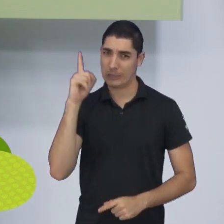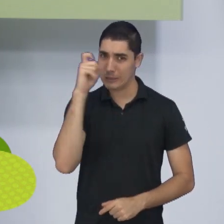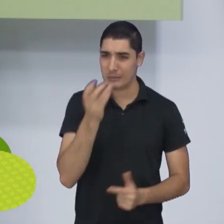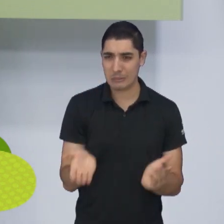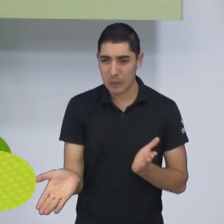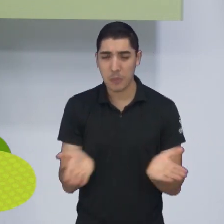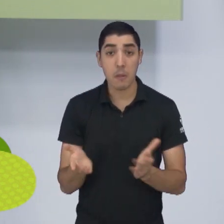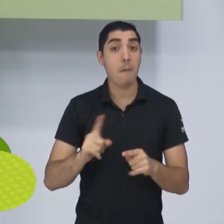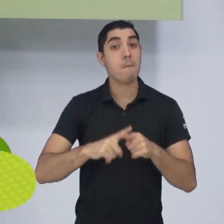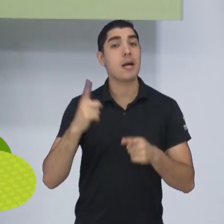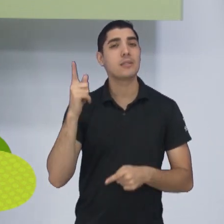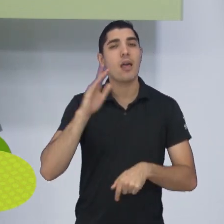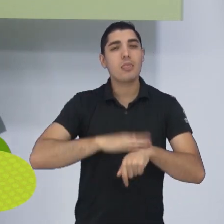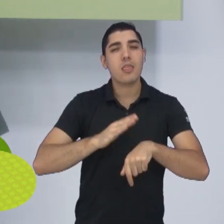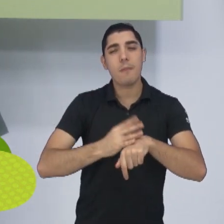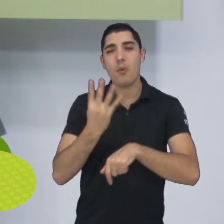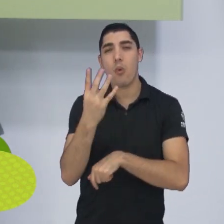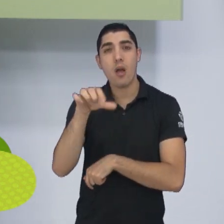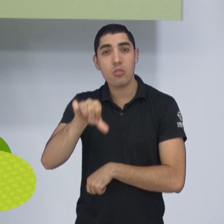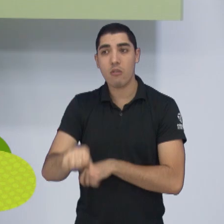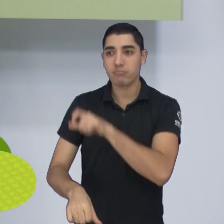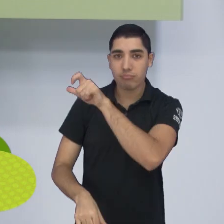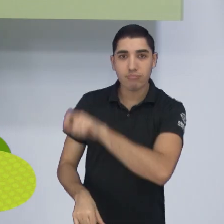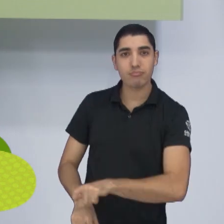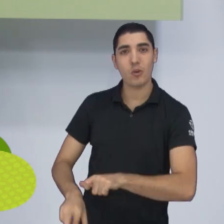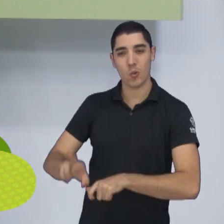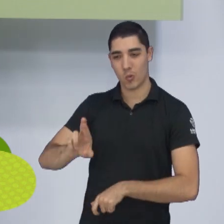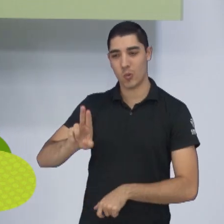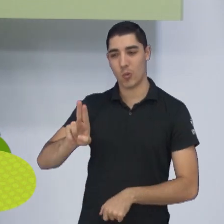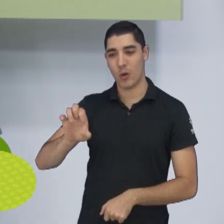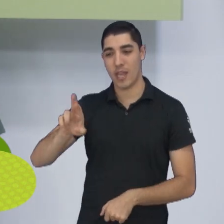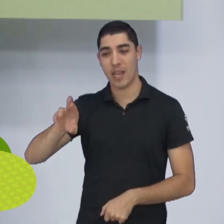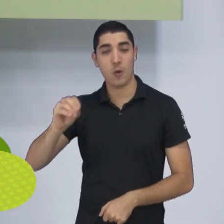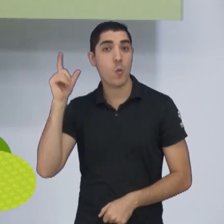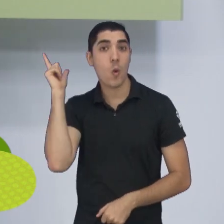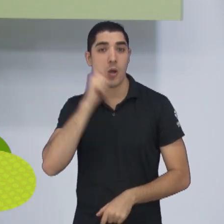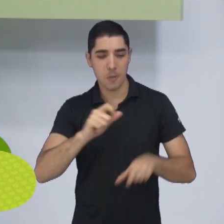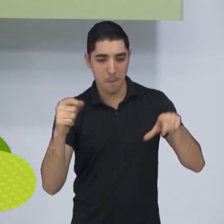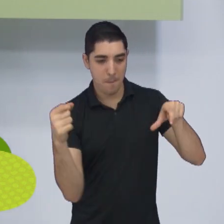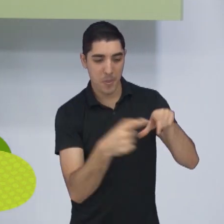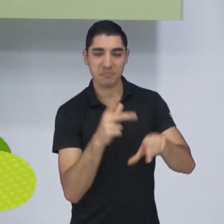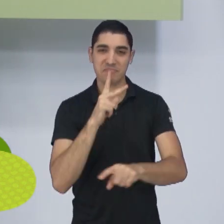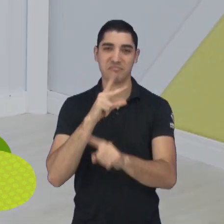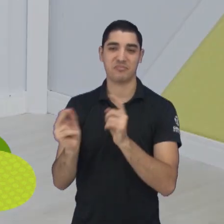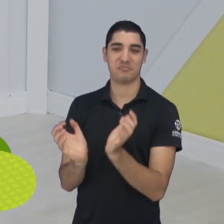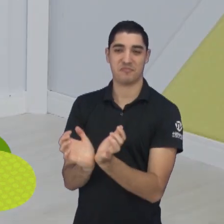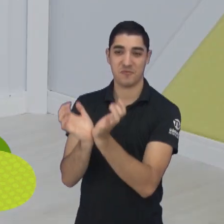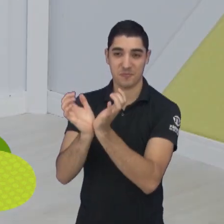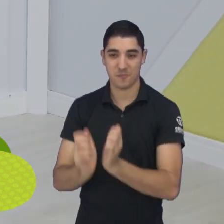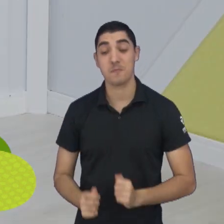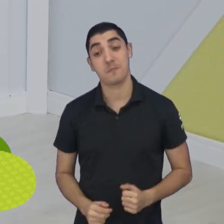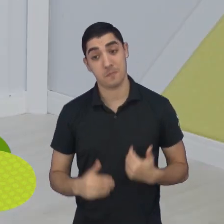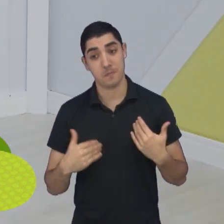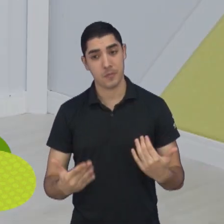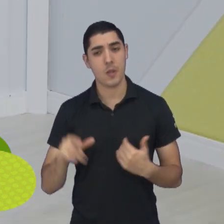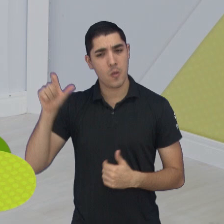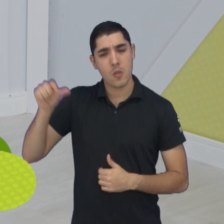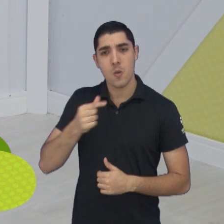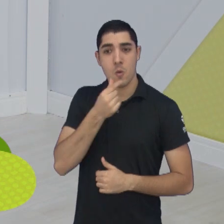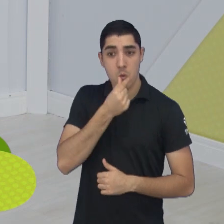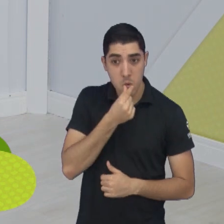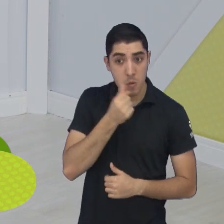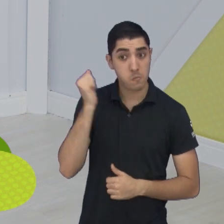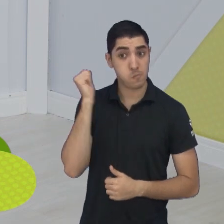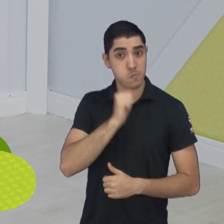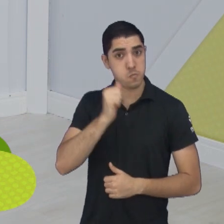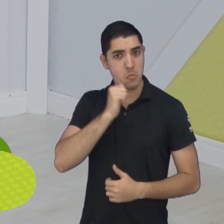no finalzinho, aos 49 do segundo tempo, ele fez o último gol lá que sacramentou o título para o Bandeirantes. Muito bacana, e a arbitragem feminina